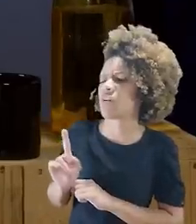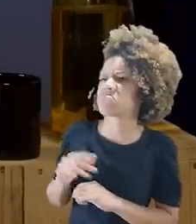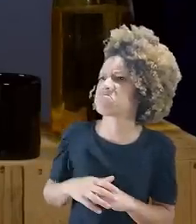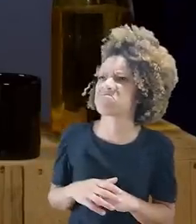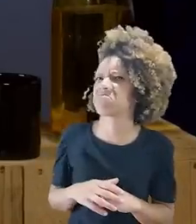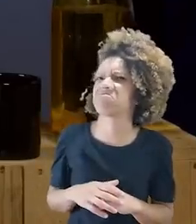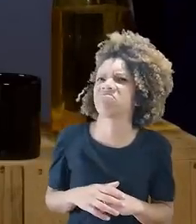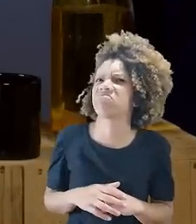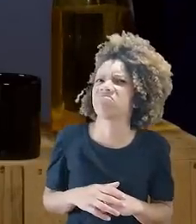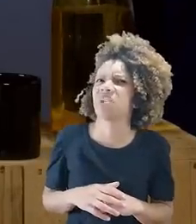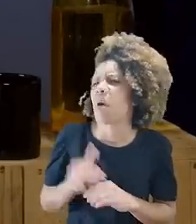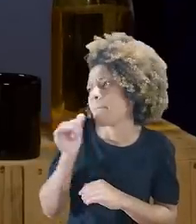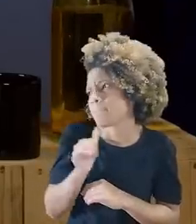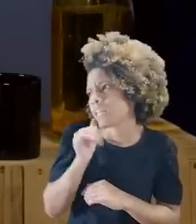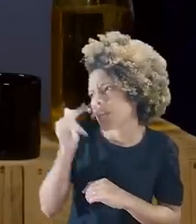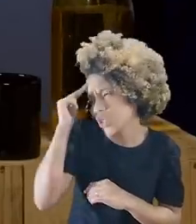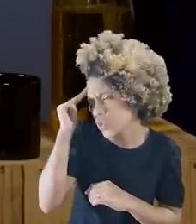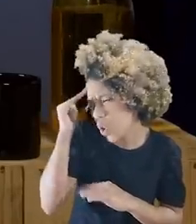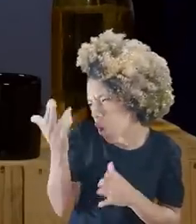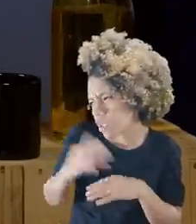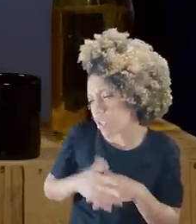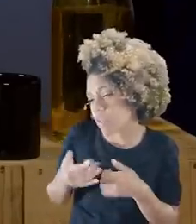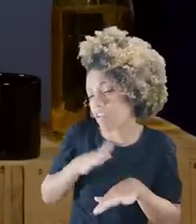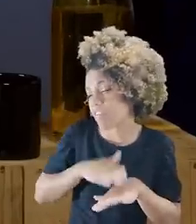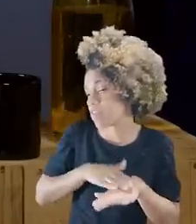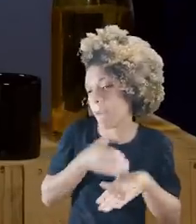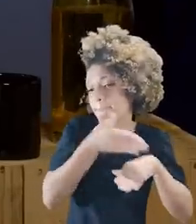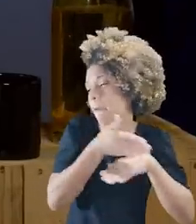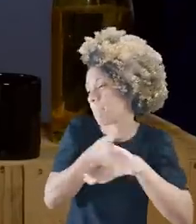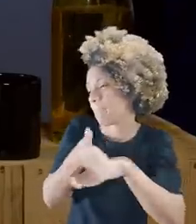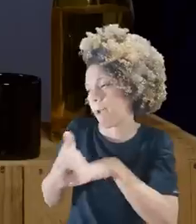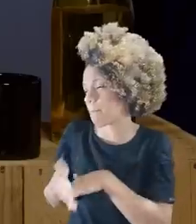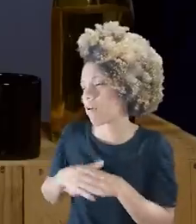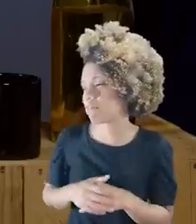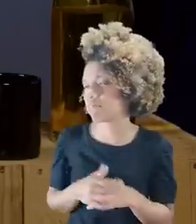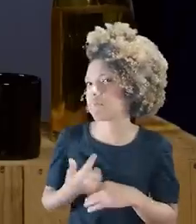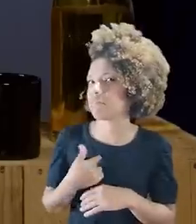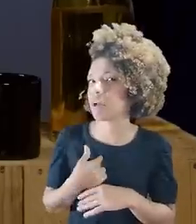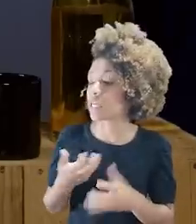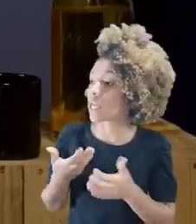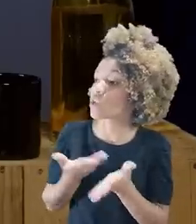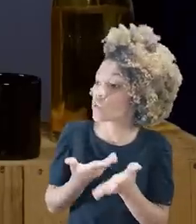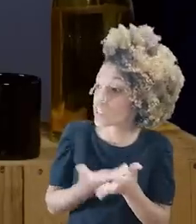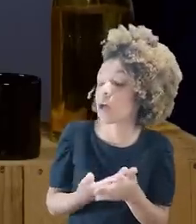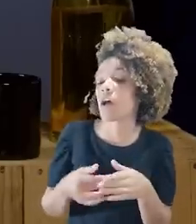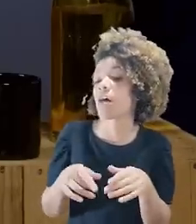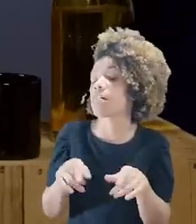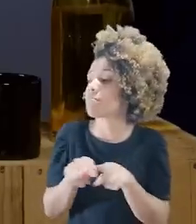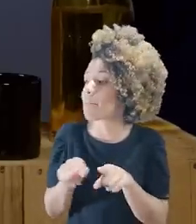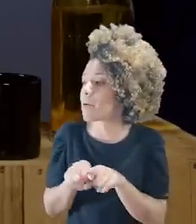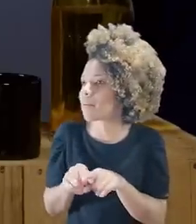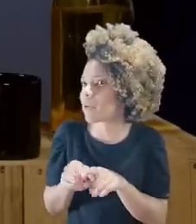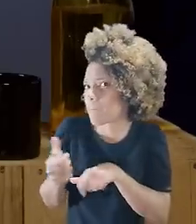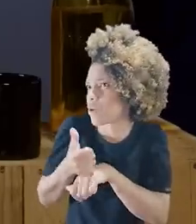uma uma menina que sonha que quer fazer as coisas entendeu eu não que quer estudar que quer fazer que quer